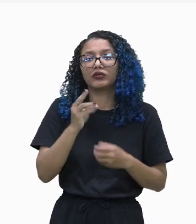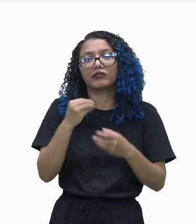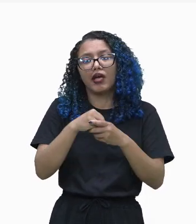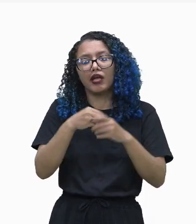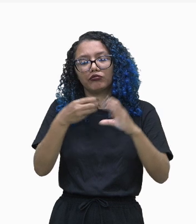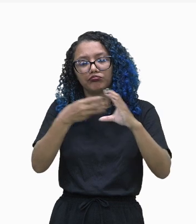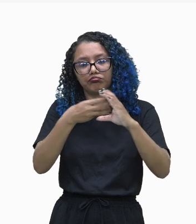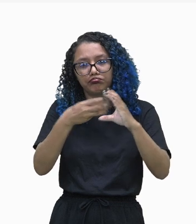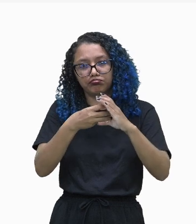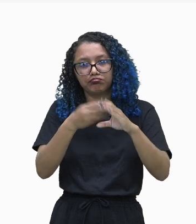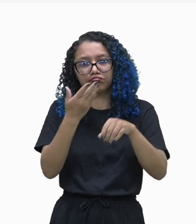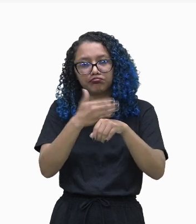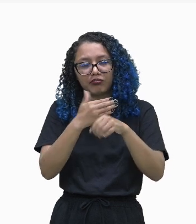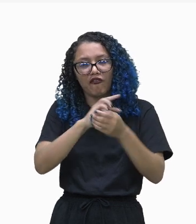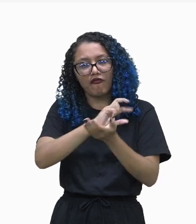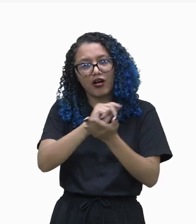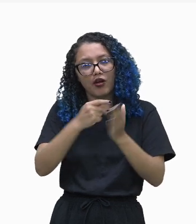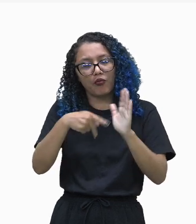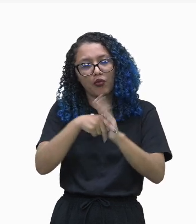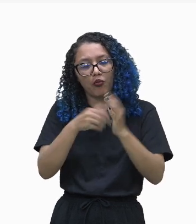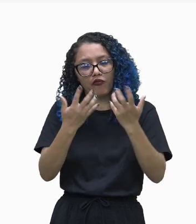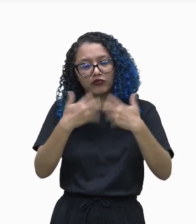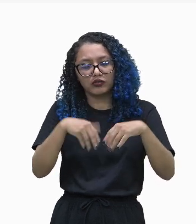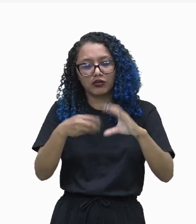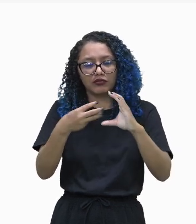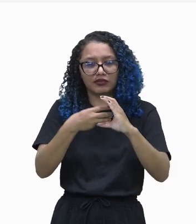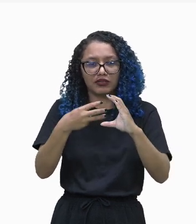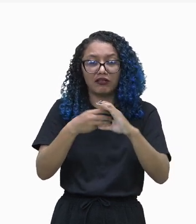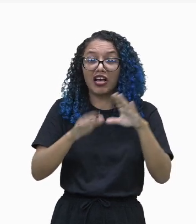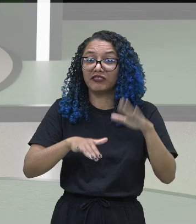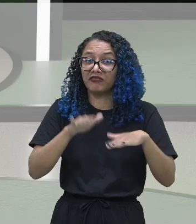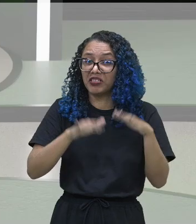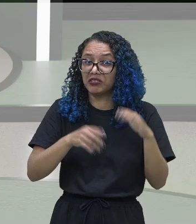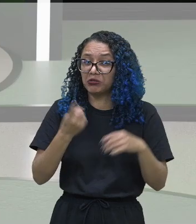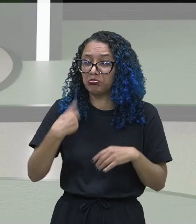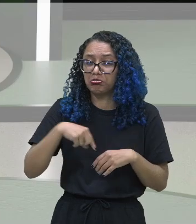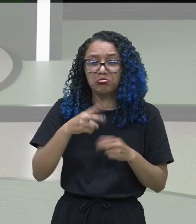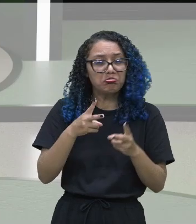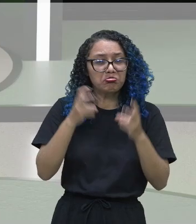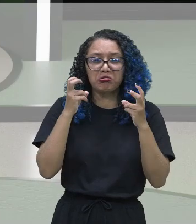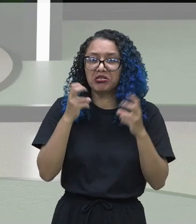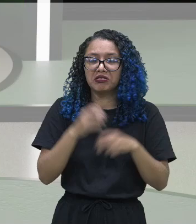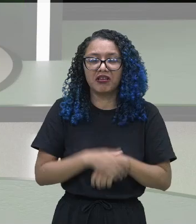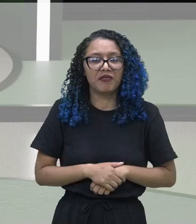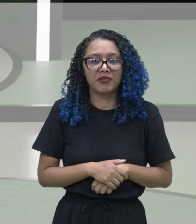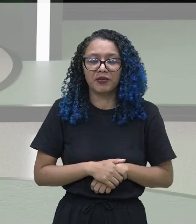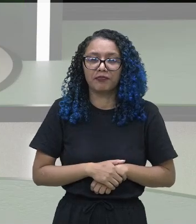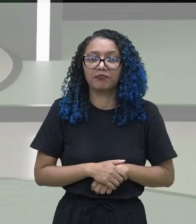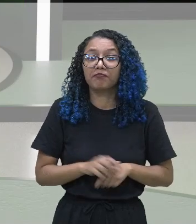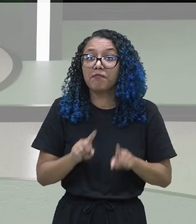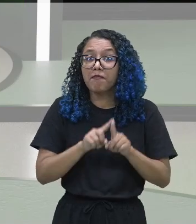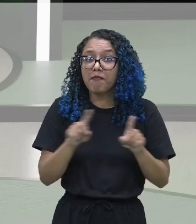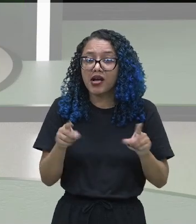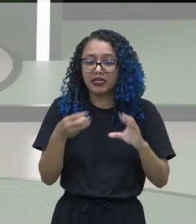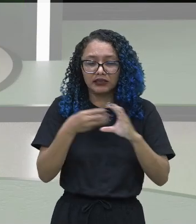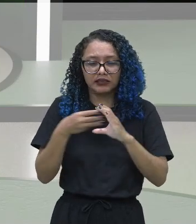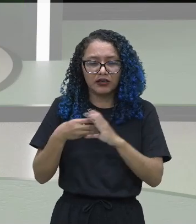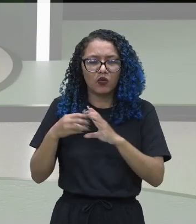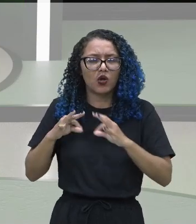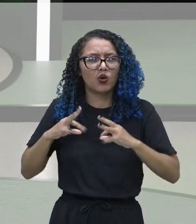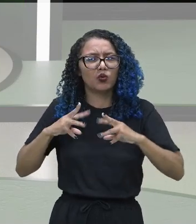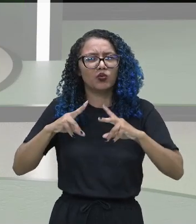celulares. Saibam vocês, a gente não percebe, nós nem imaginamos, mas nossas células estão